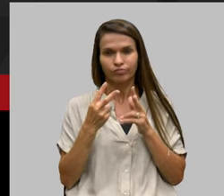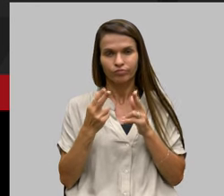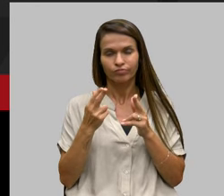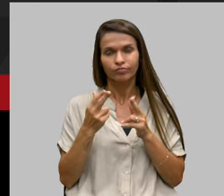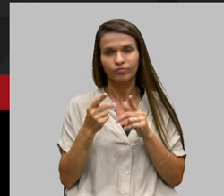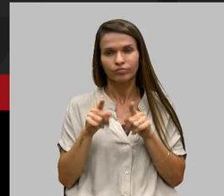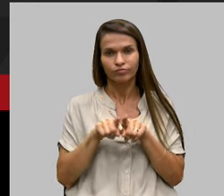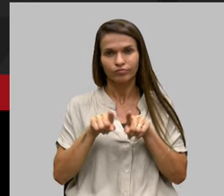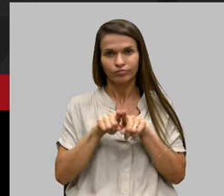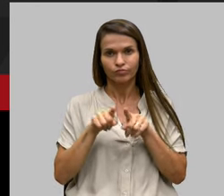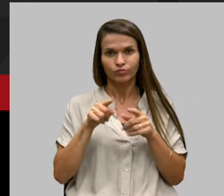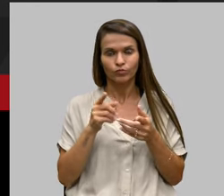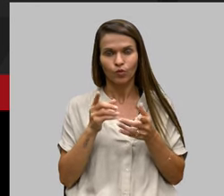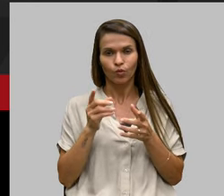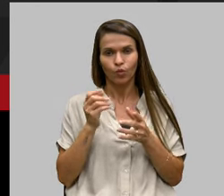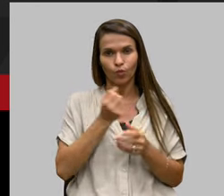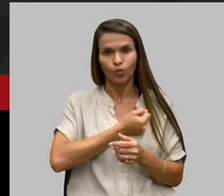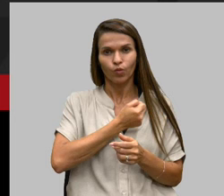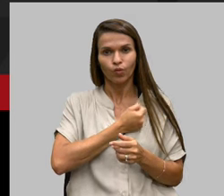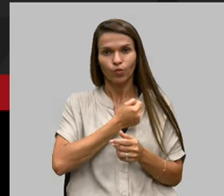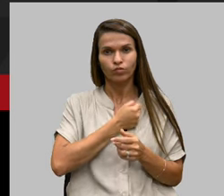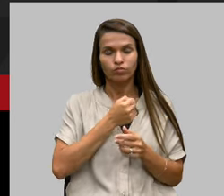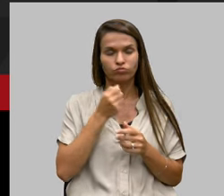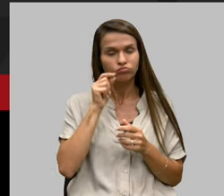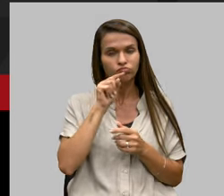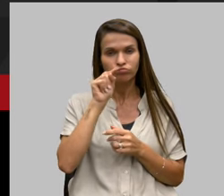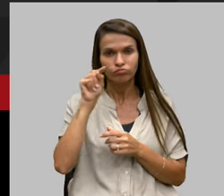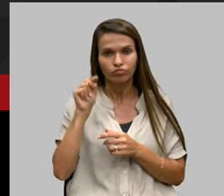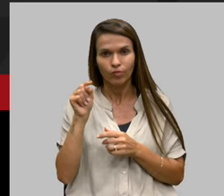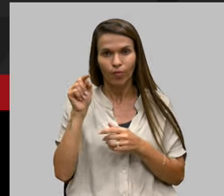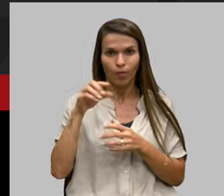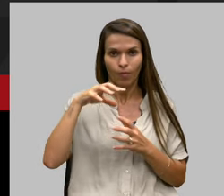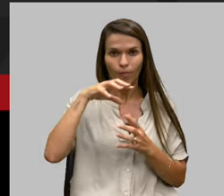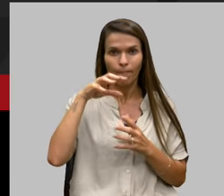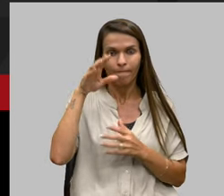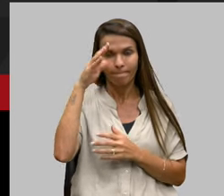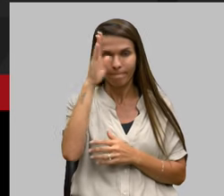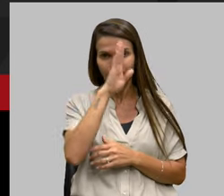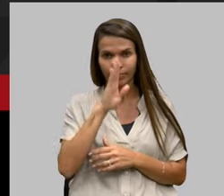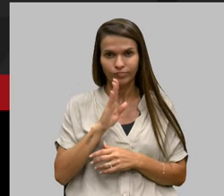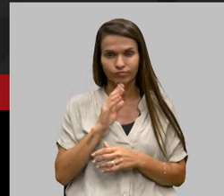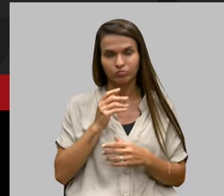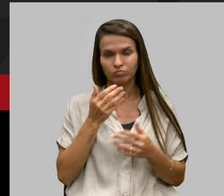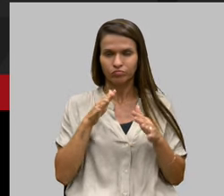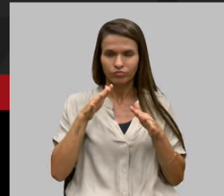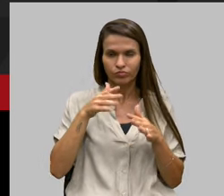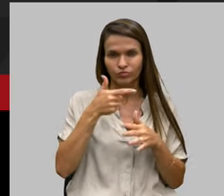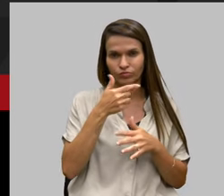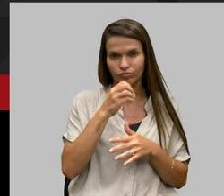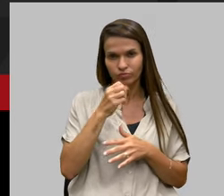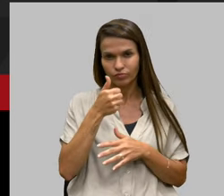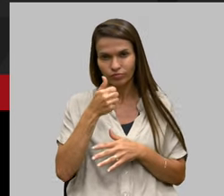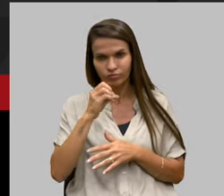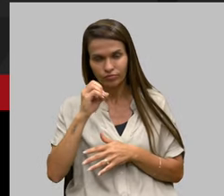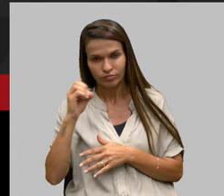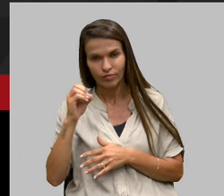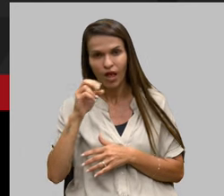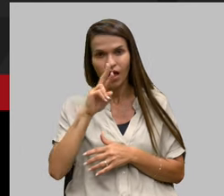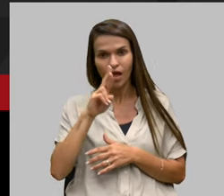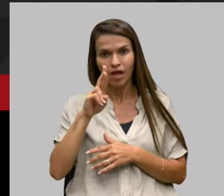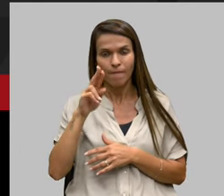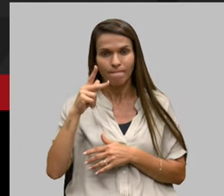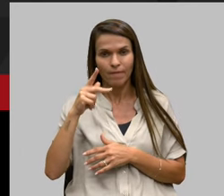entes federativos olhando de maneira Global né Brasil e a gente tem aproximadamente 2100 rpps no